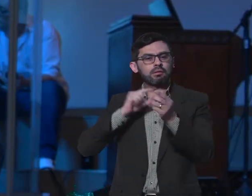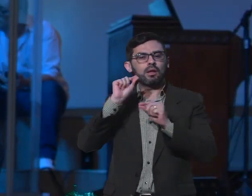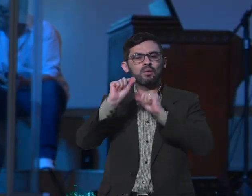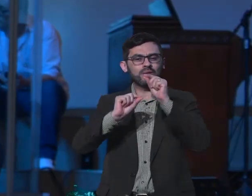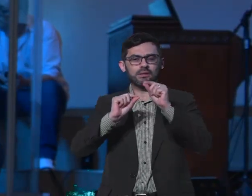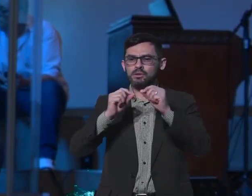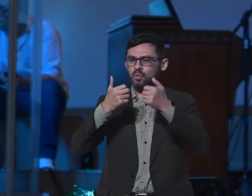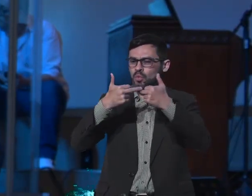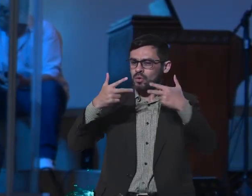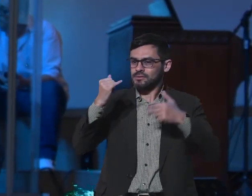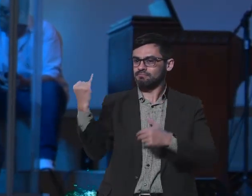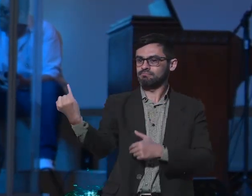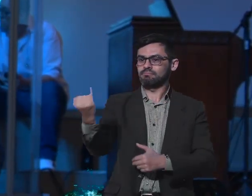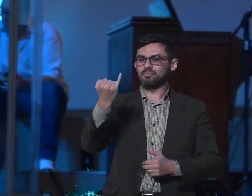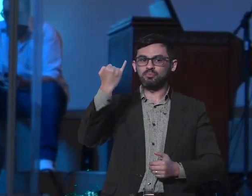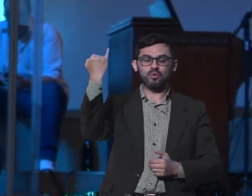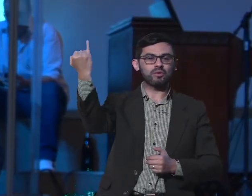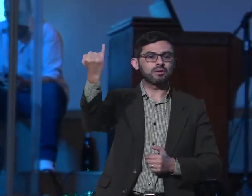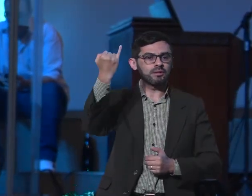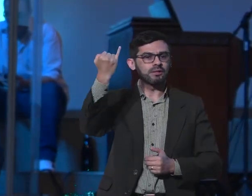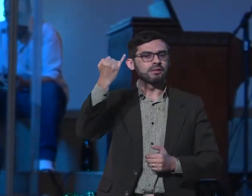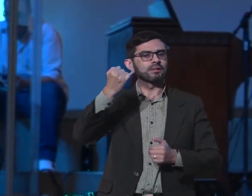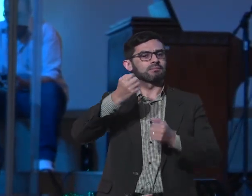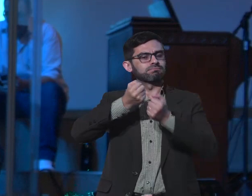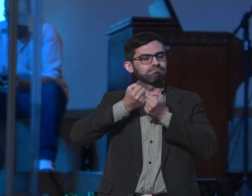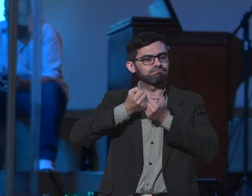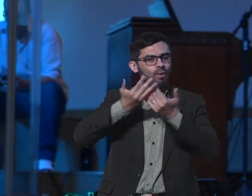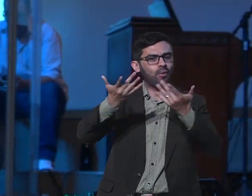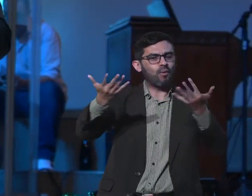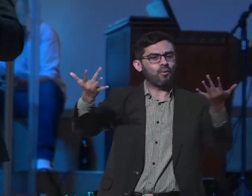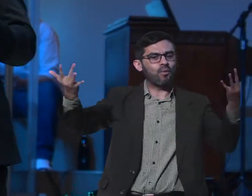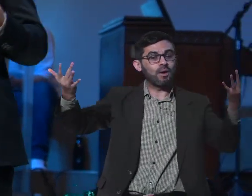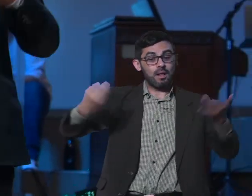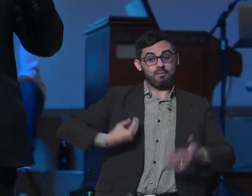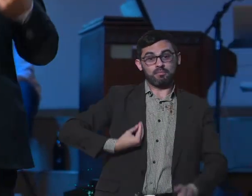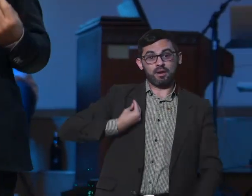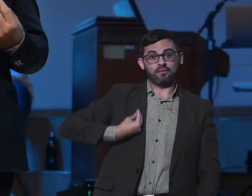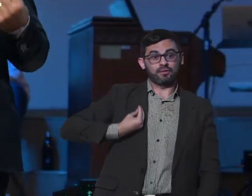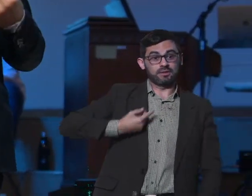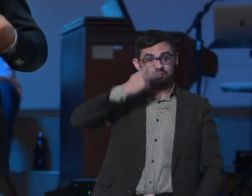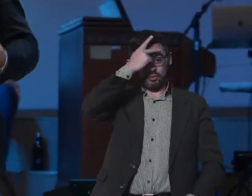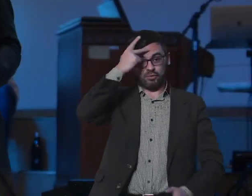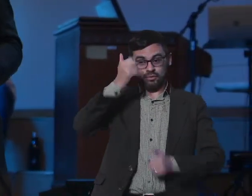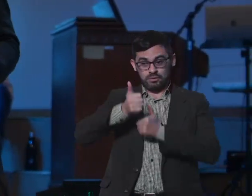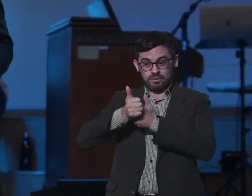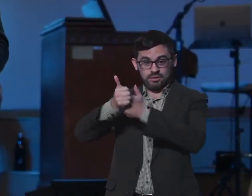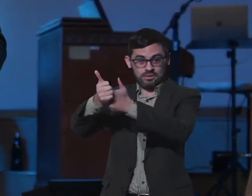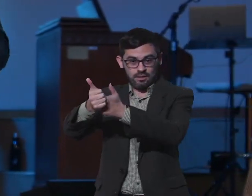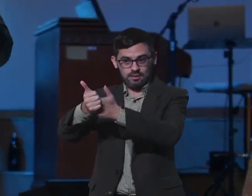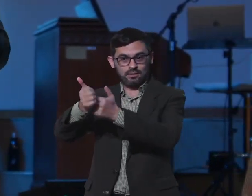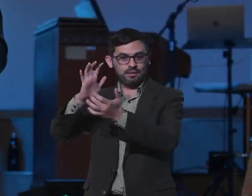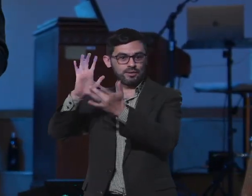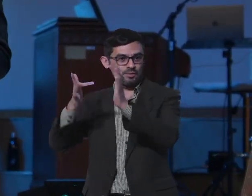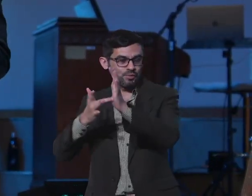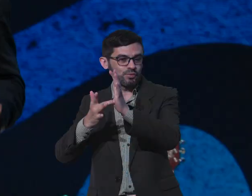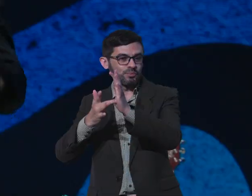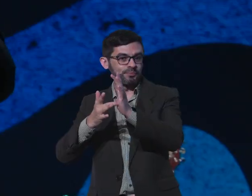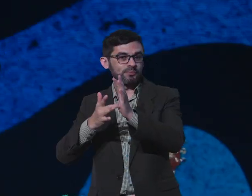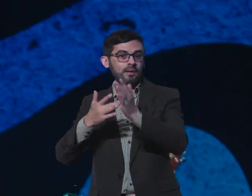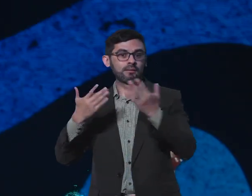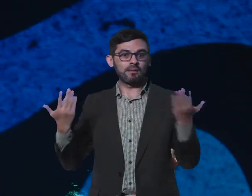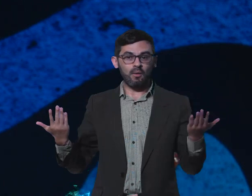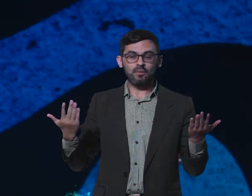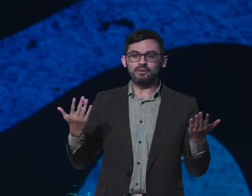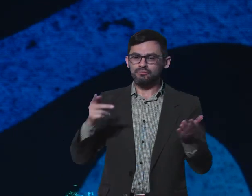algo muito importante a ser compartilhado para a vida daqueles que seguem a Deus. Logo,